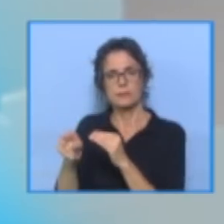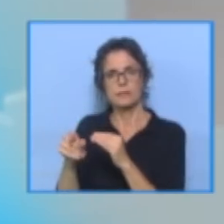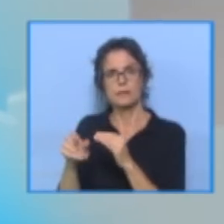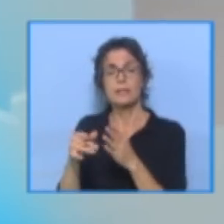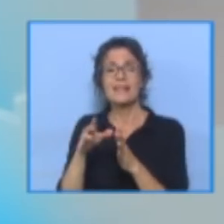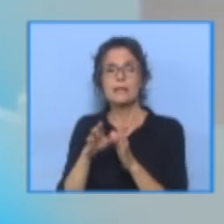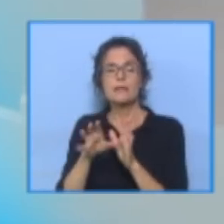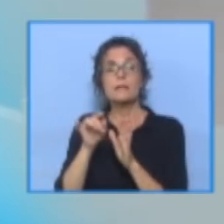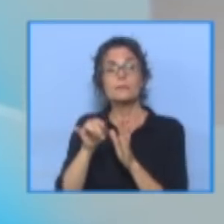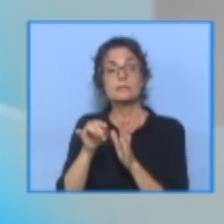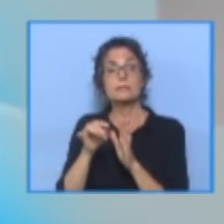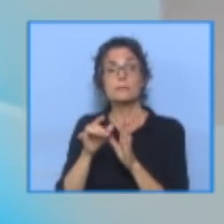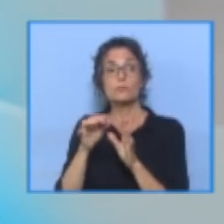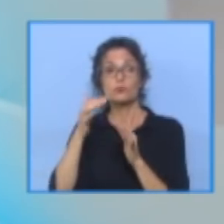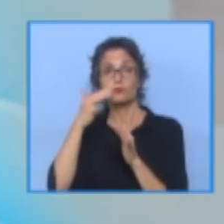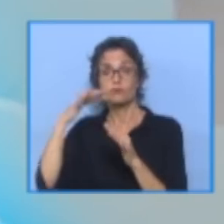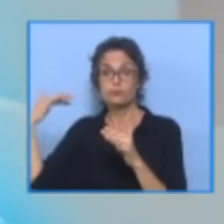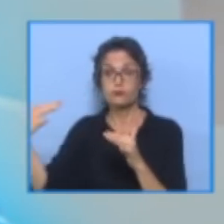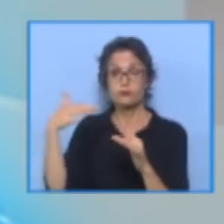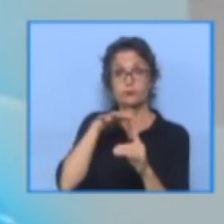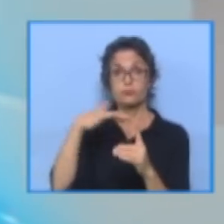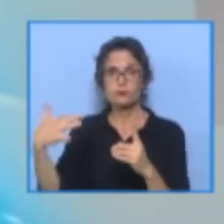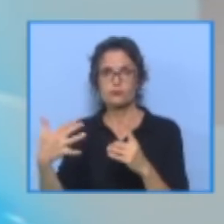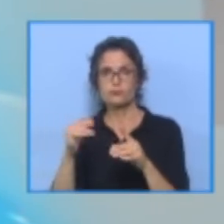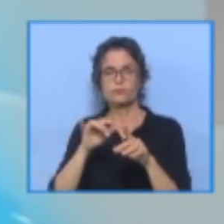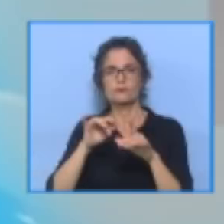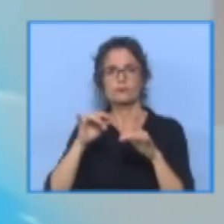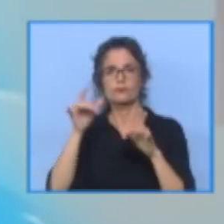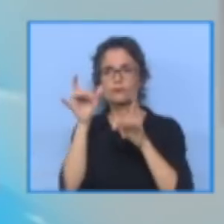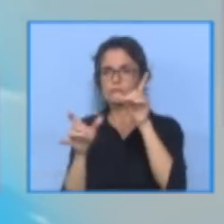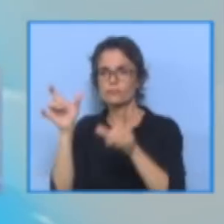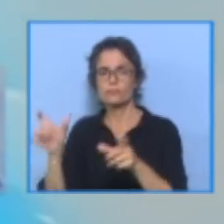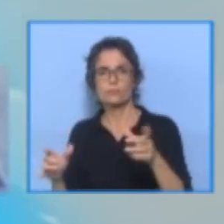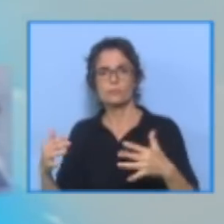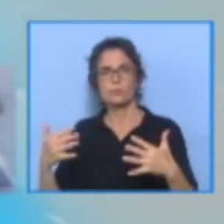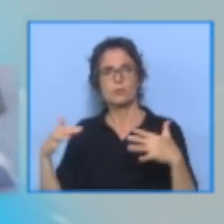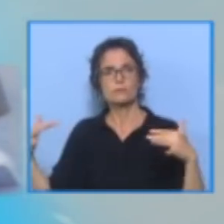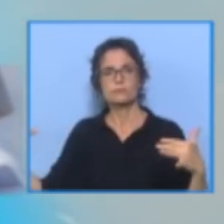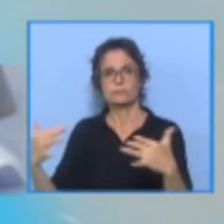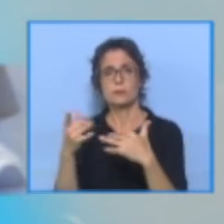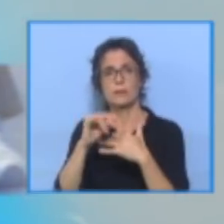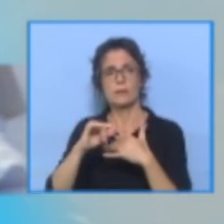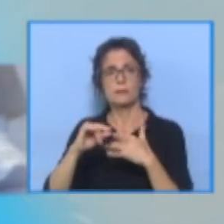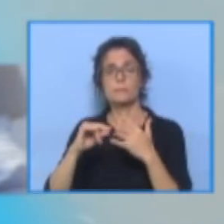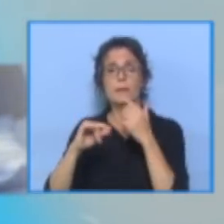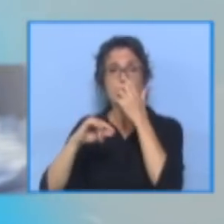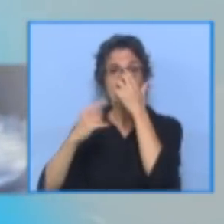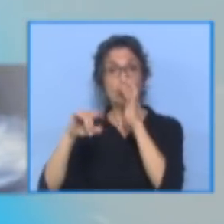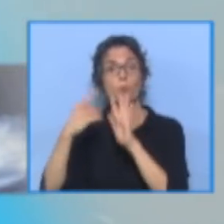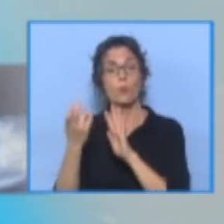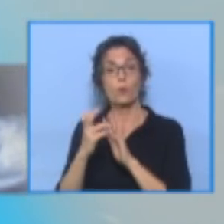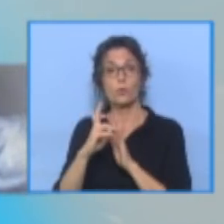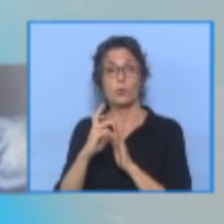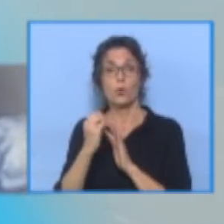por um mosaico de povos. Estão os romenos, mas também há uma grande comunidade húngara na Transilvânia, estão os